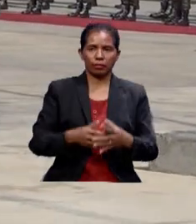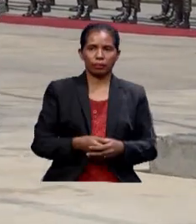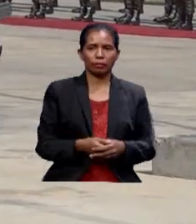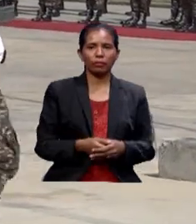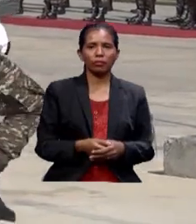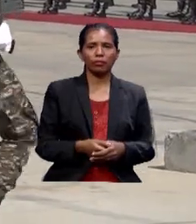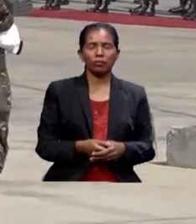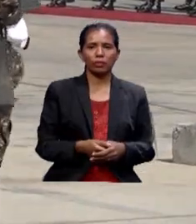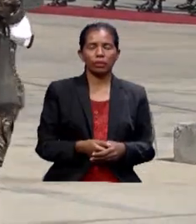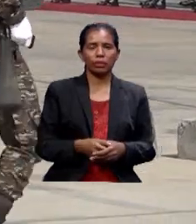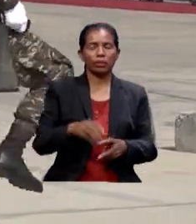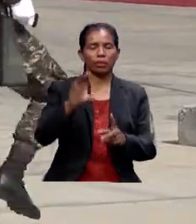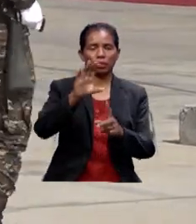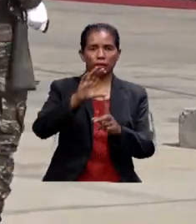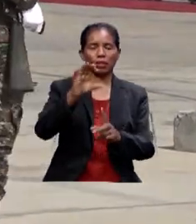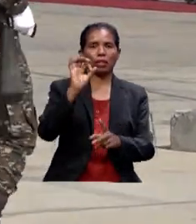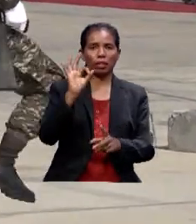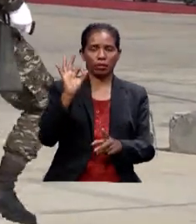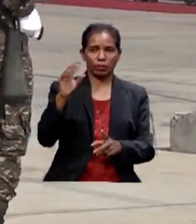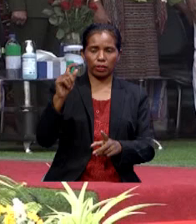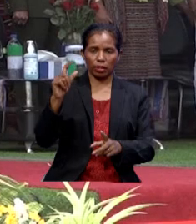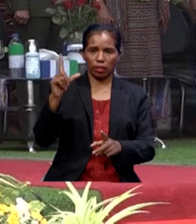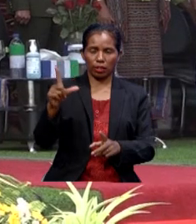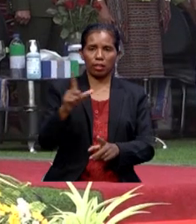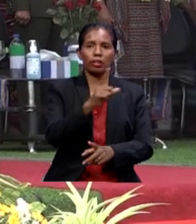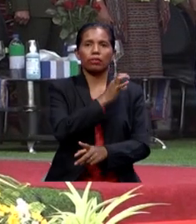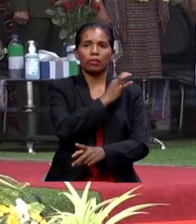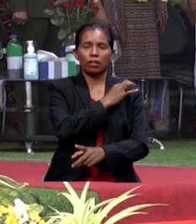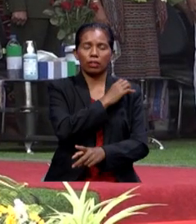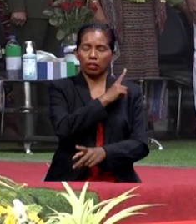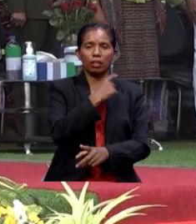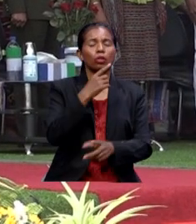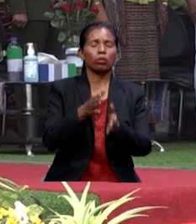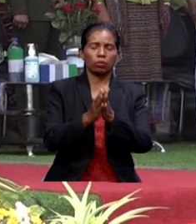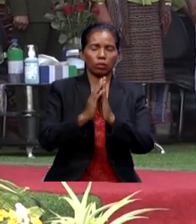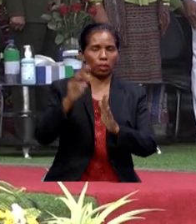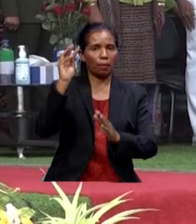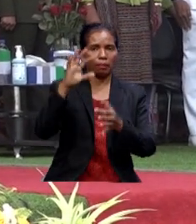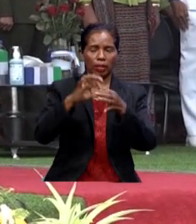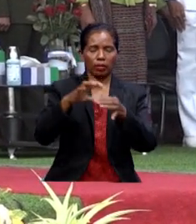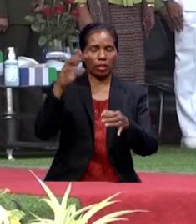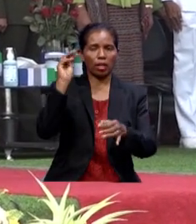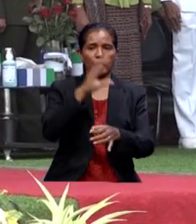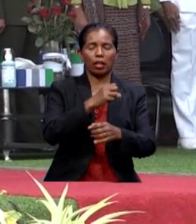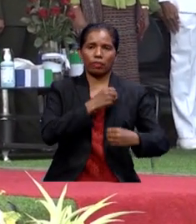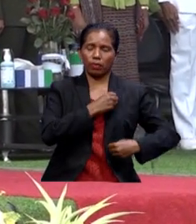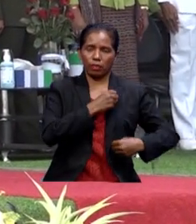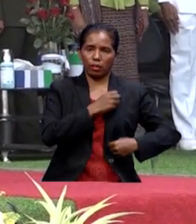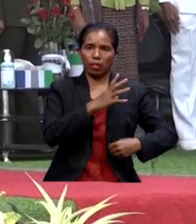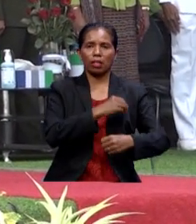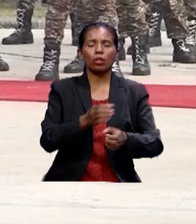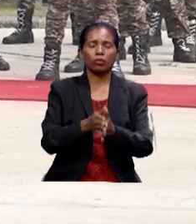Se festar o maior general FF Detelli, tenente general Falu Ratalaik, cujo membro FF Detelli, serviço na fatin ho lealidade ba povo no